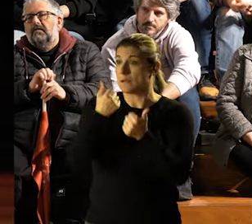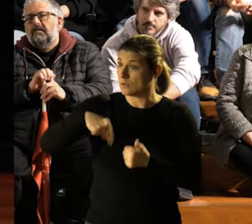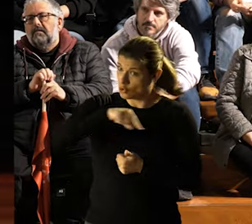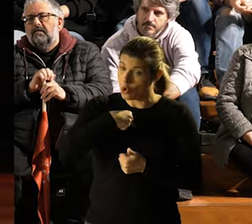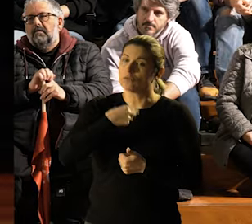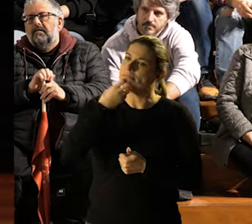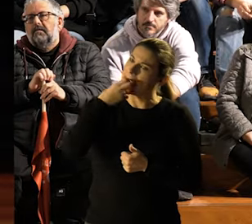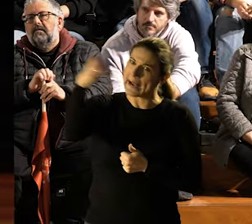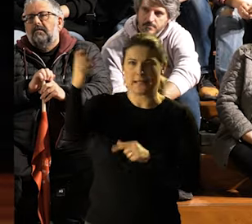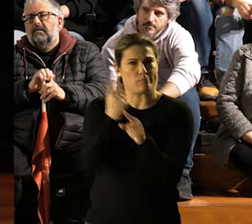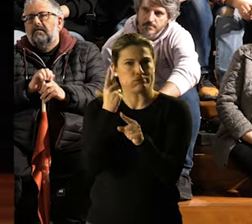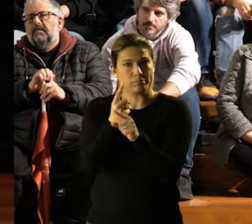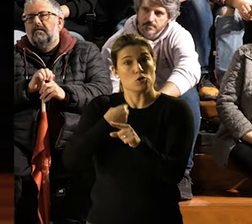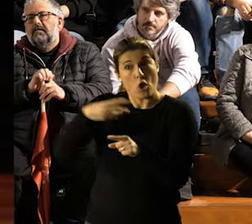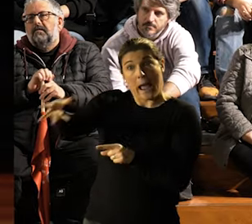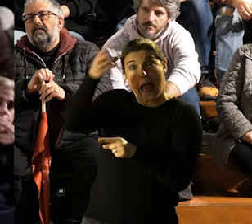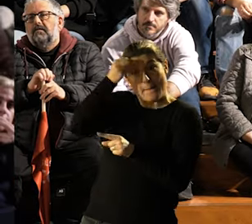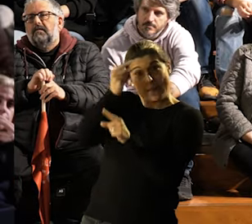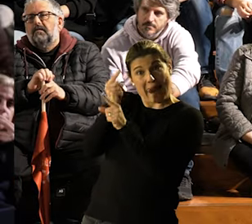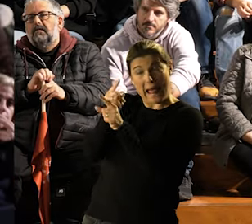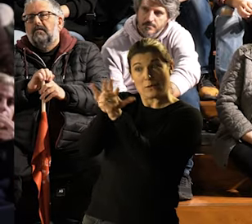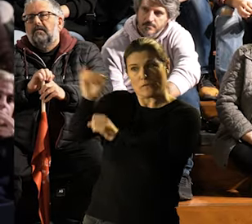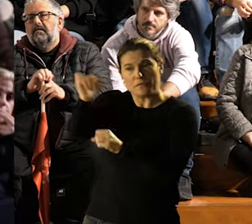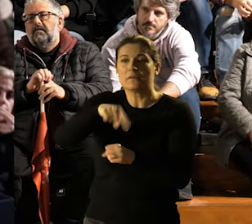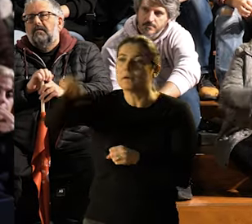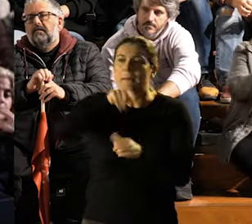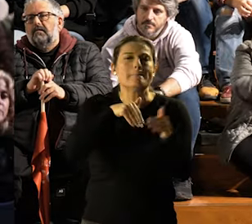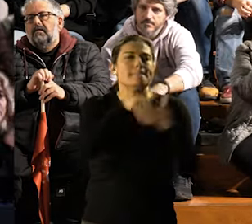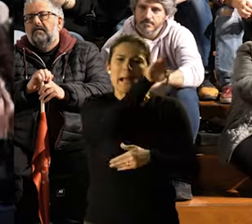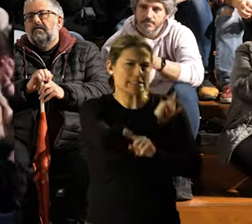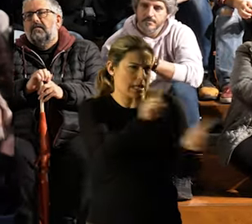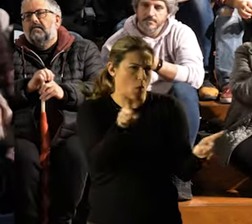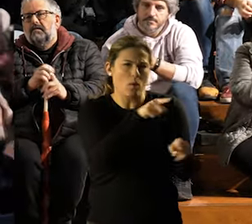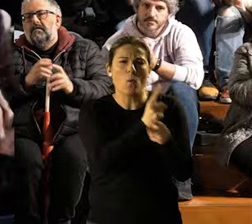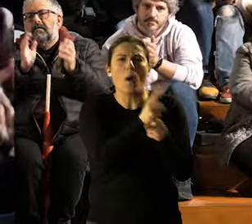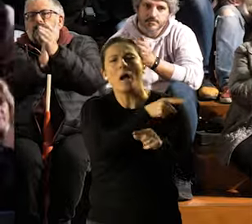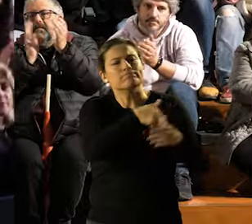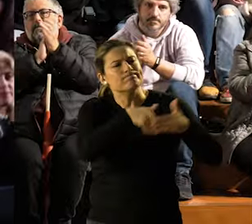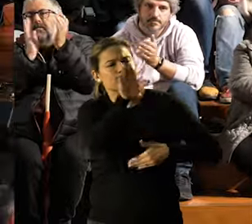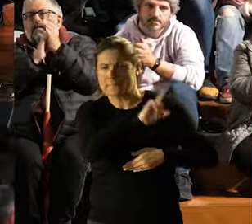gritamos também aprendemos convosco não passarão não